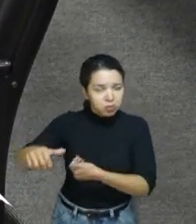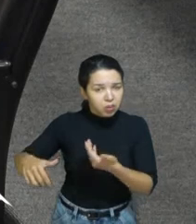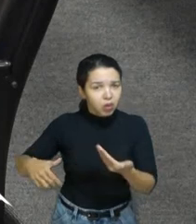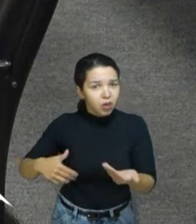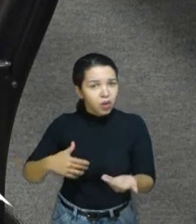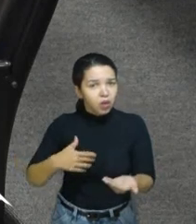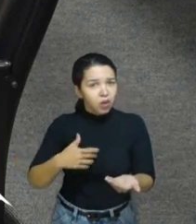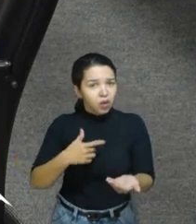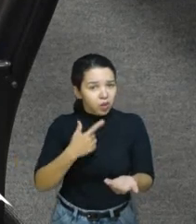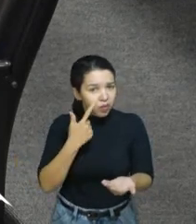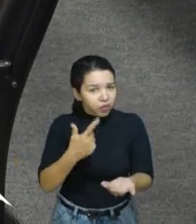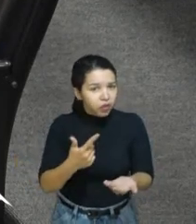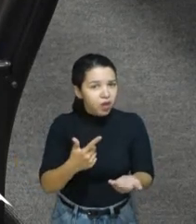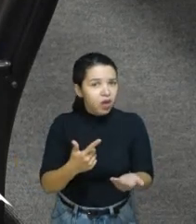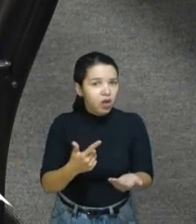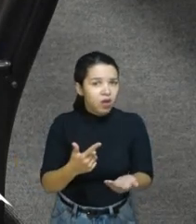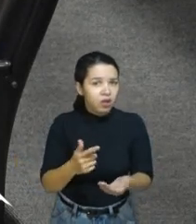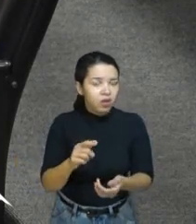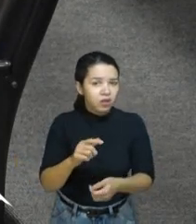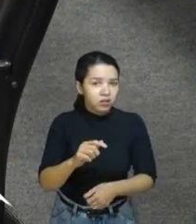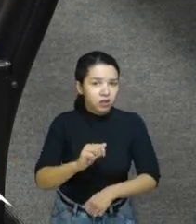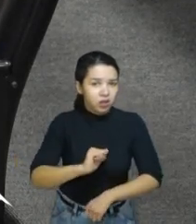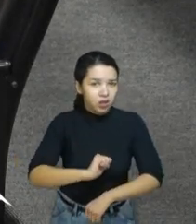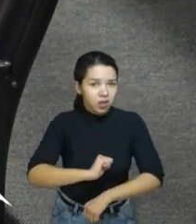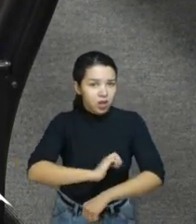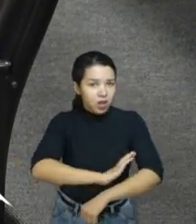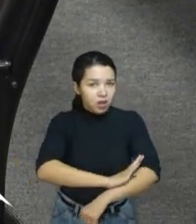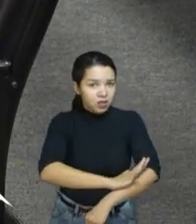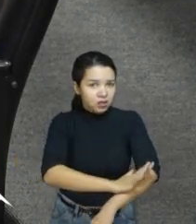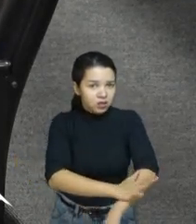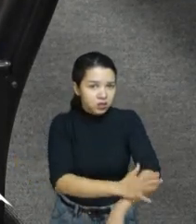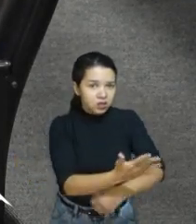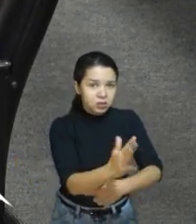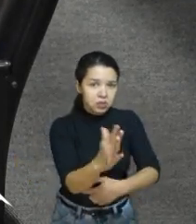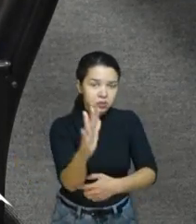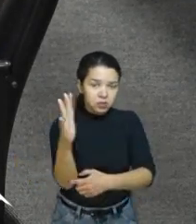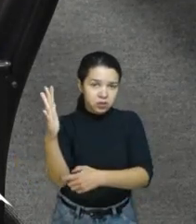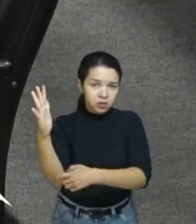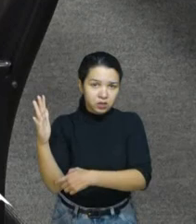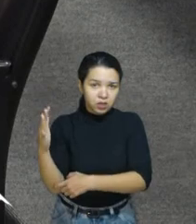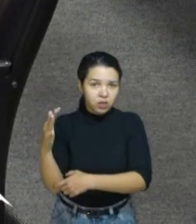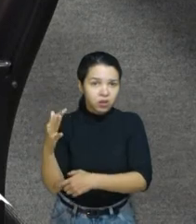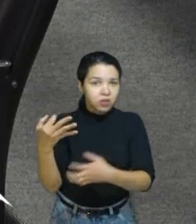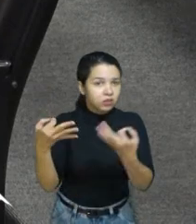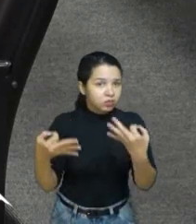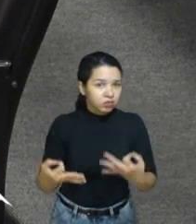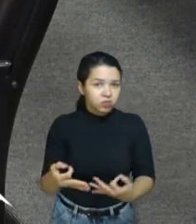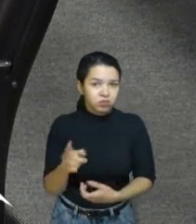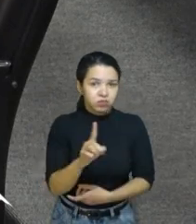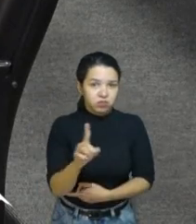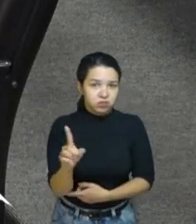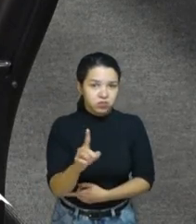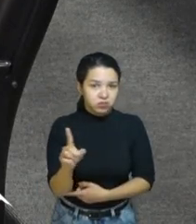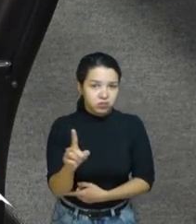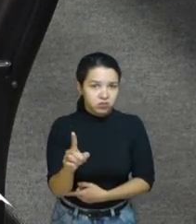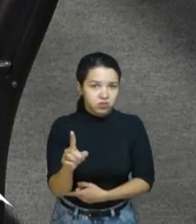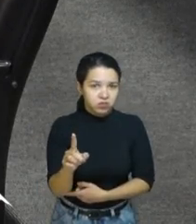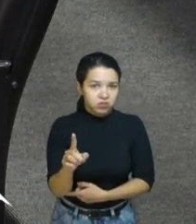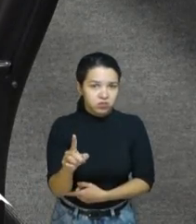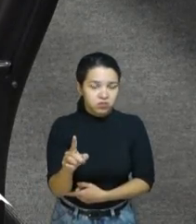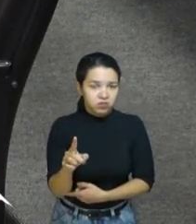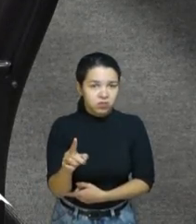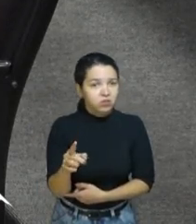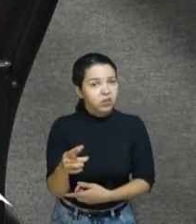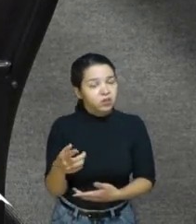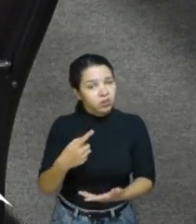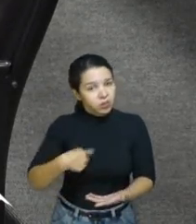fato, lembrar que nós estamos falando de racismo ambiental e de uma injustiça que não tem